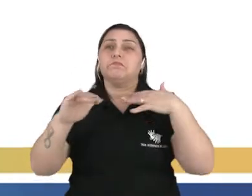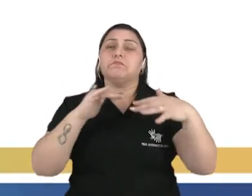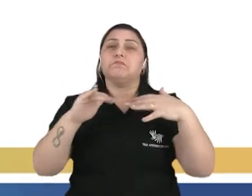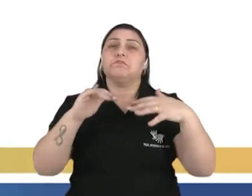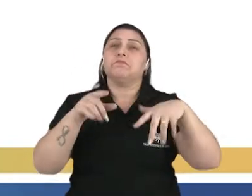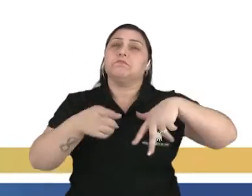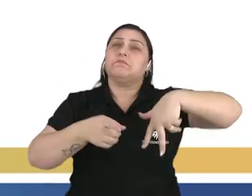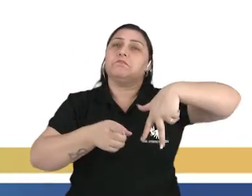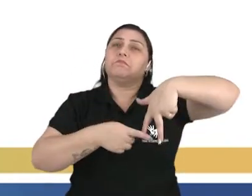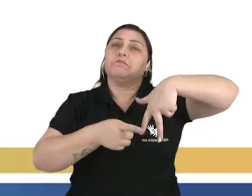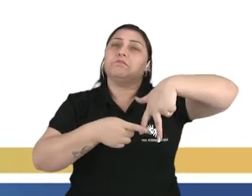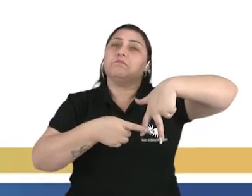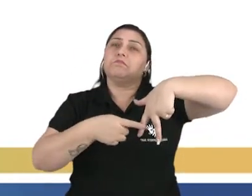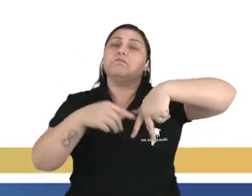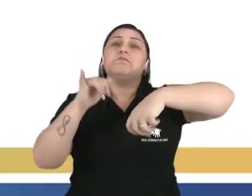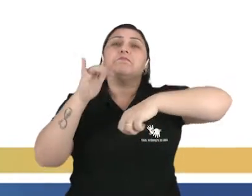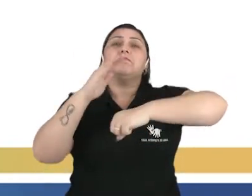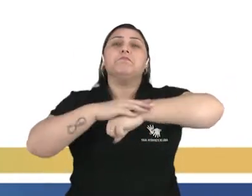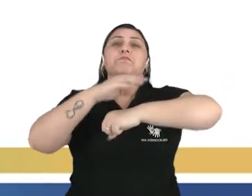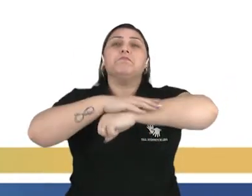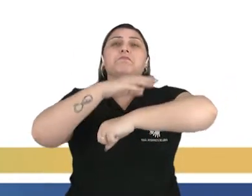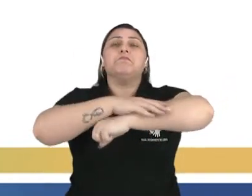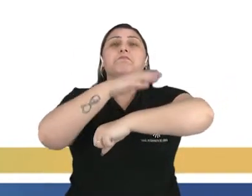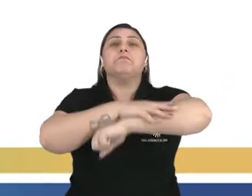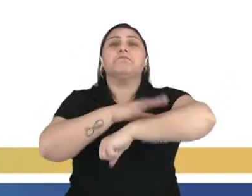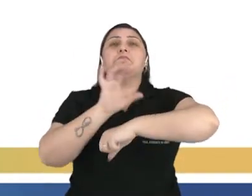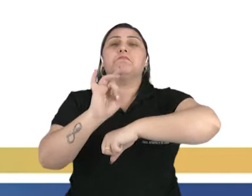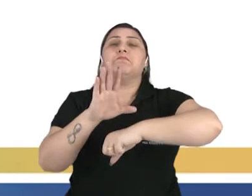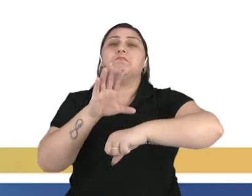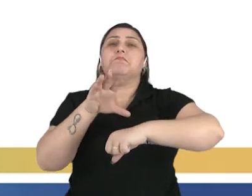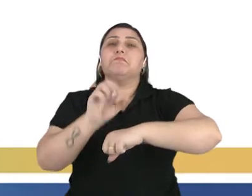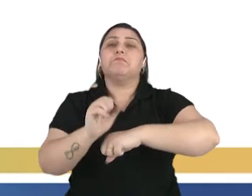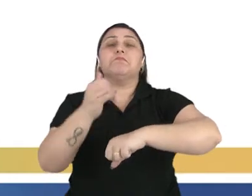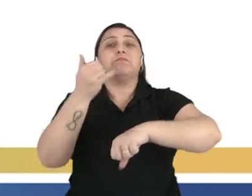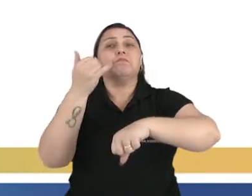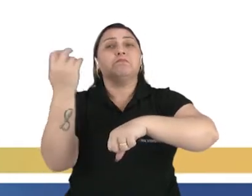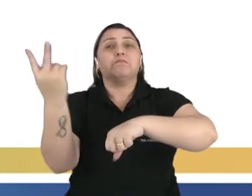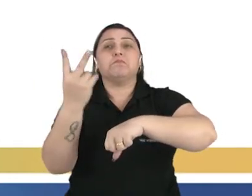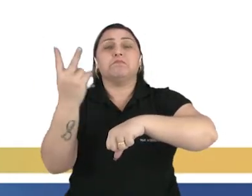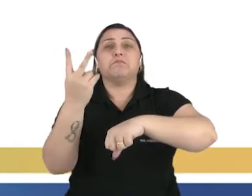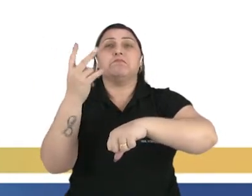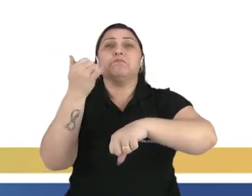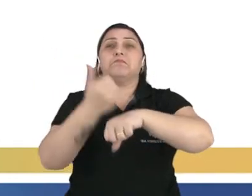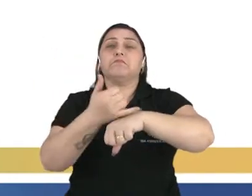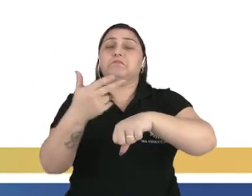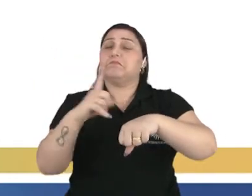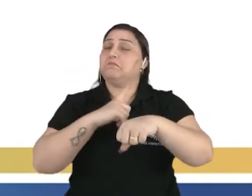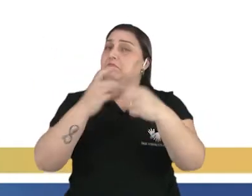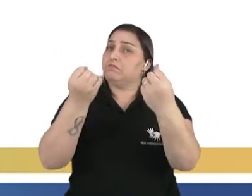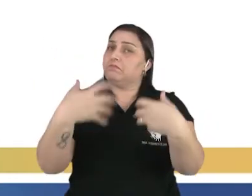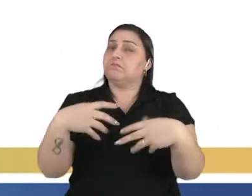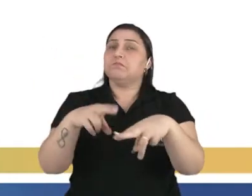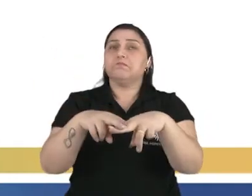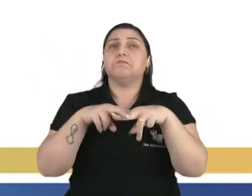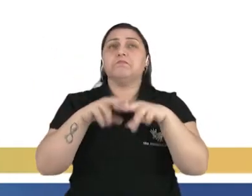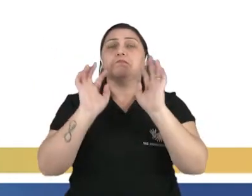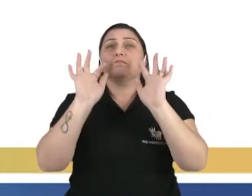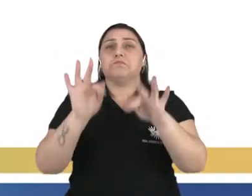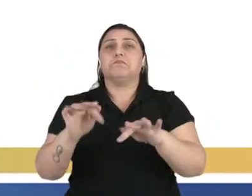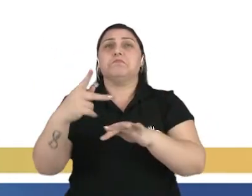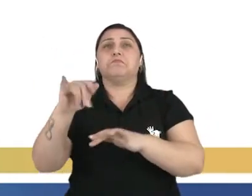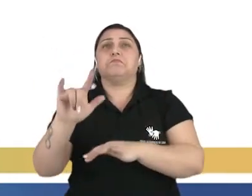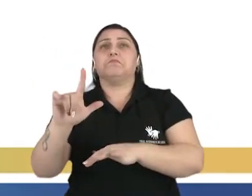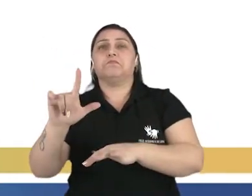perninha do sapinho só com um toque do zinco e do cobre. E tem uma explicação por isso, Por isso que as terminações das